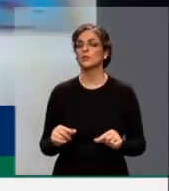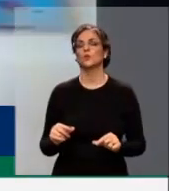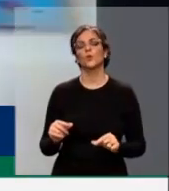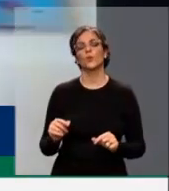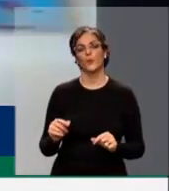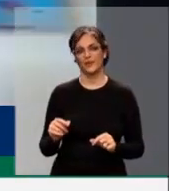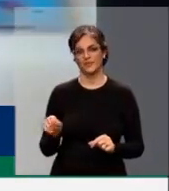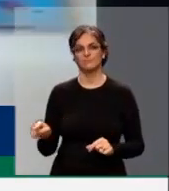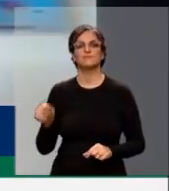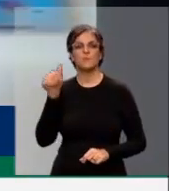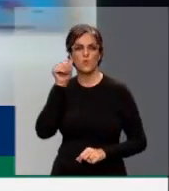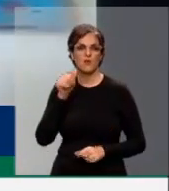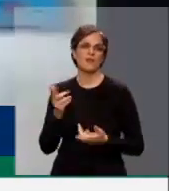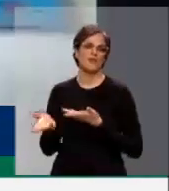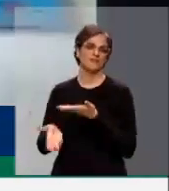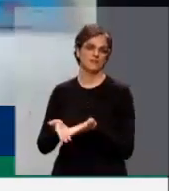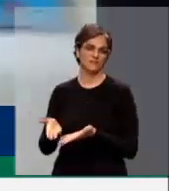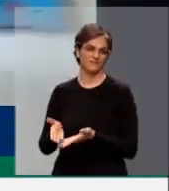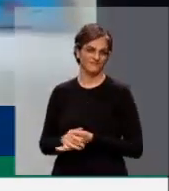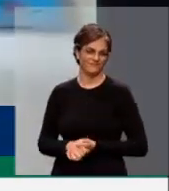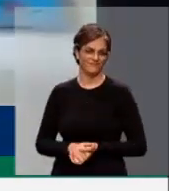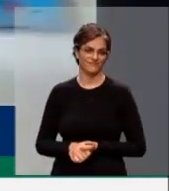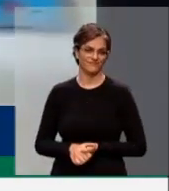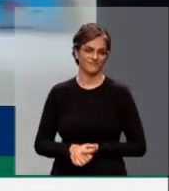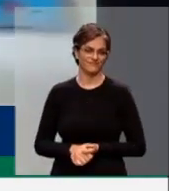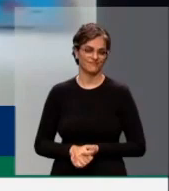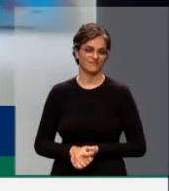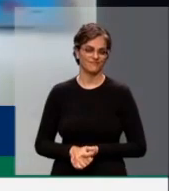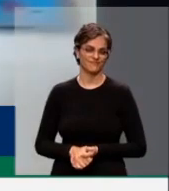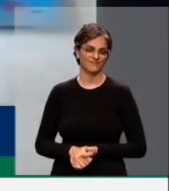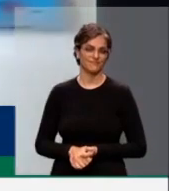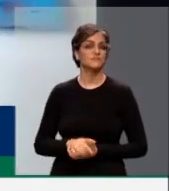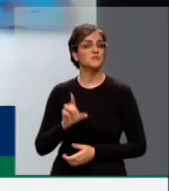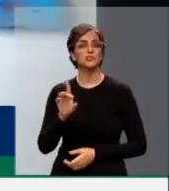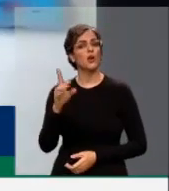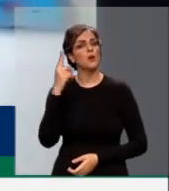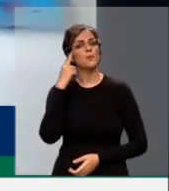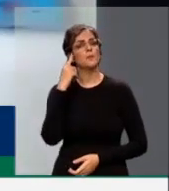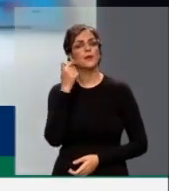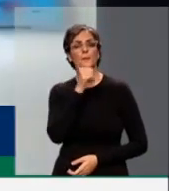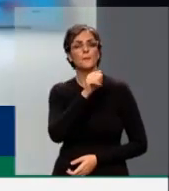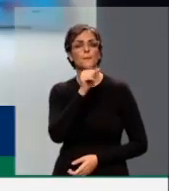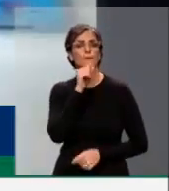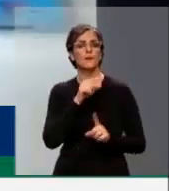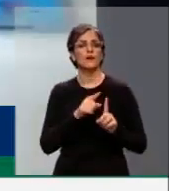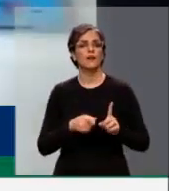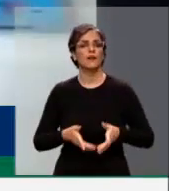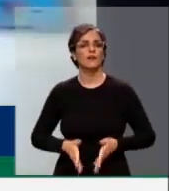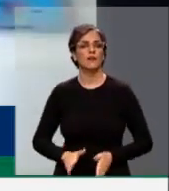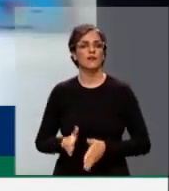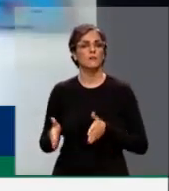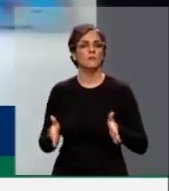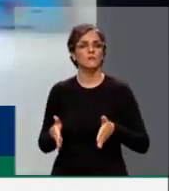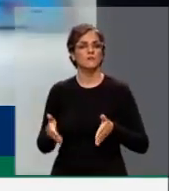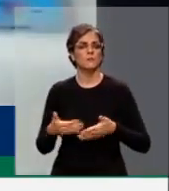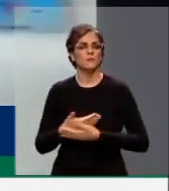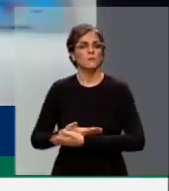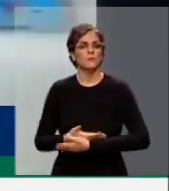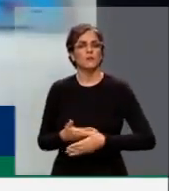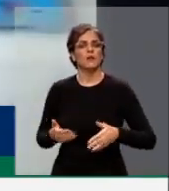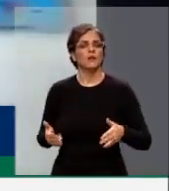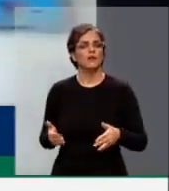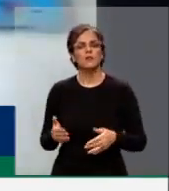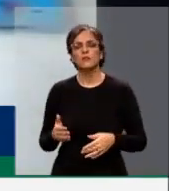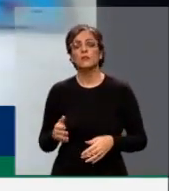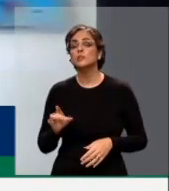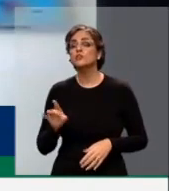da mulher a único, exclusivamente, a questão materno-infantil. Ela mexe com os indicadores, você só tem